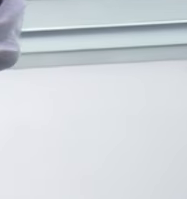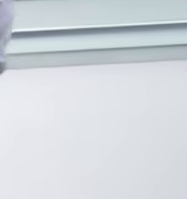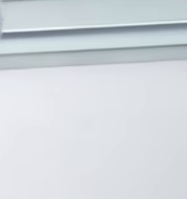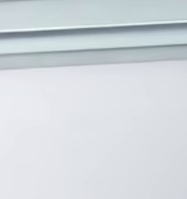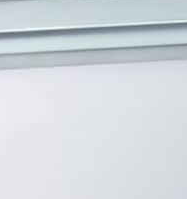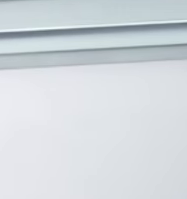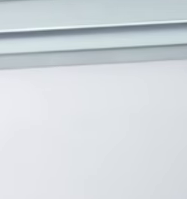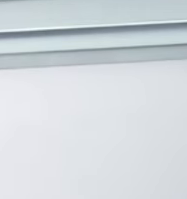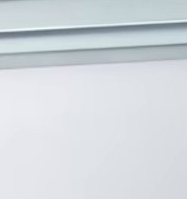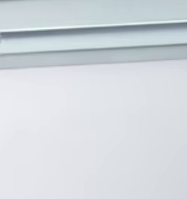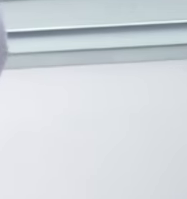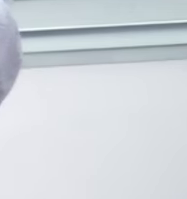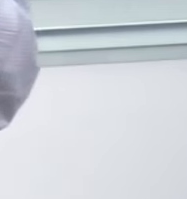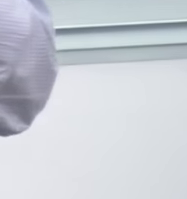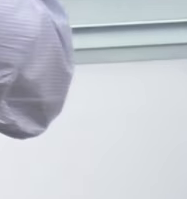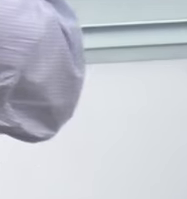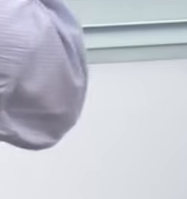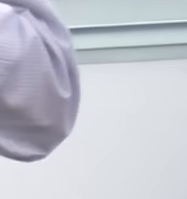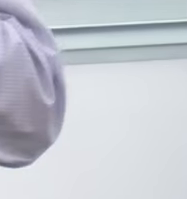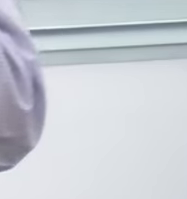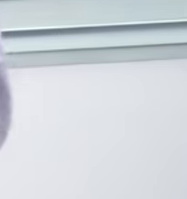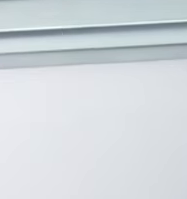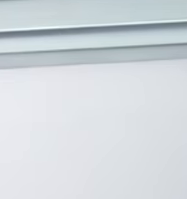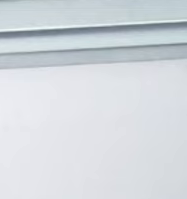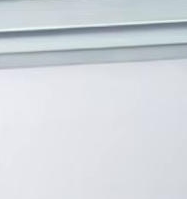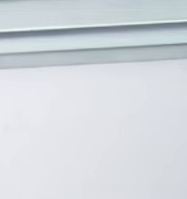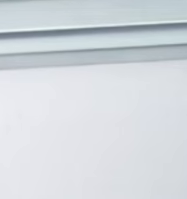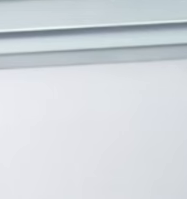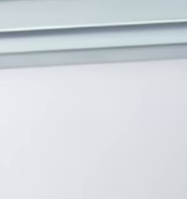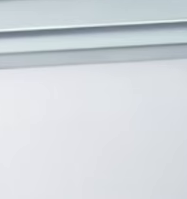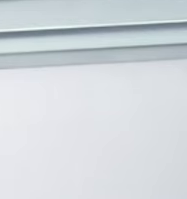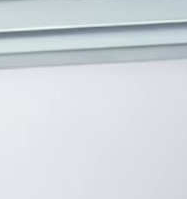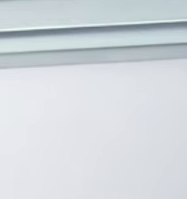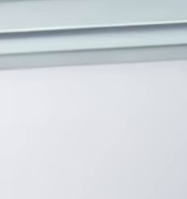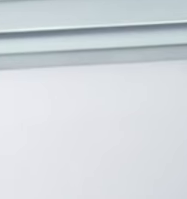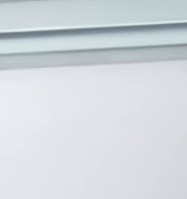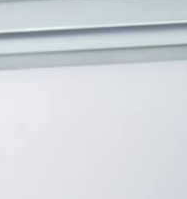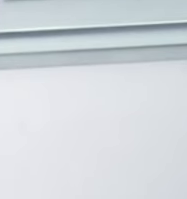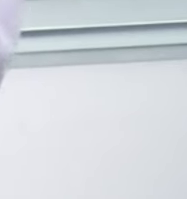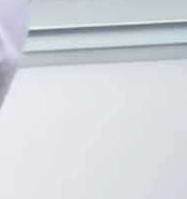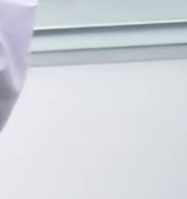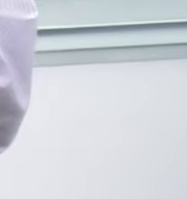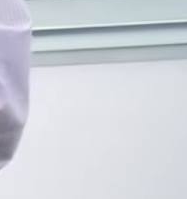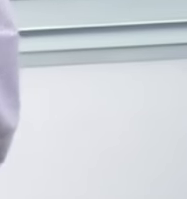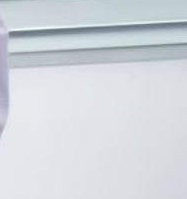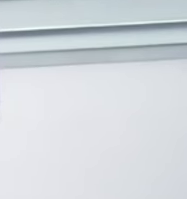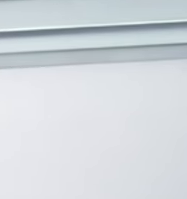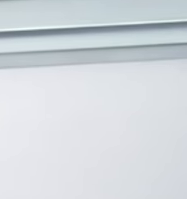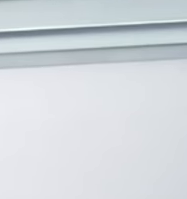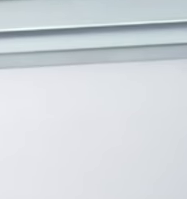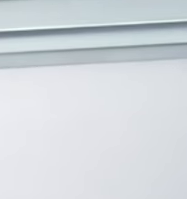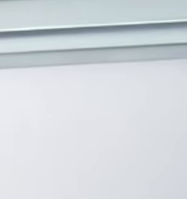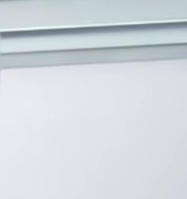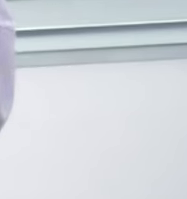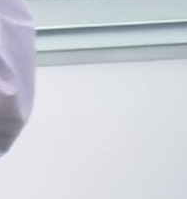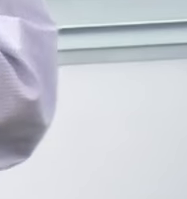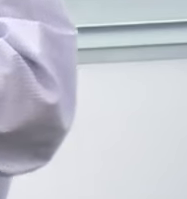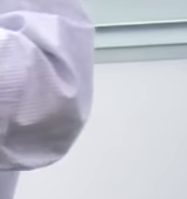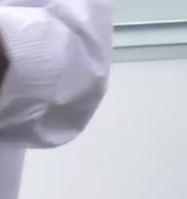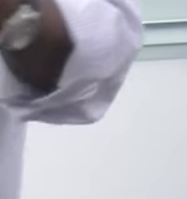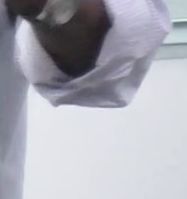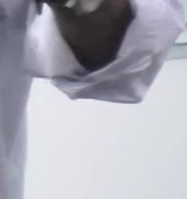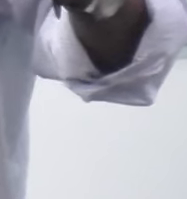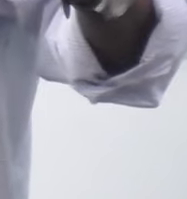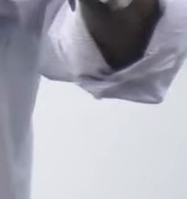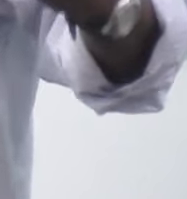nenhum corporativismo aqui, os trabalhadores e trabalhadoras, acredito que da Enel também, da Light,